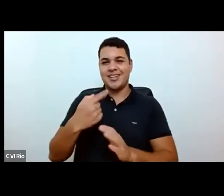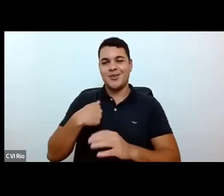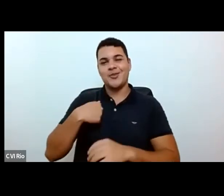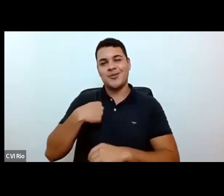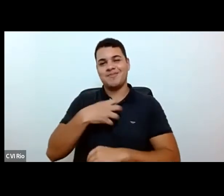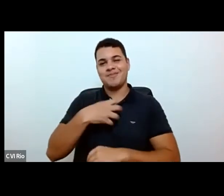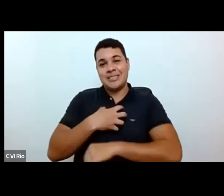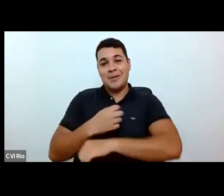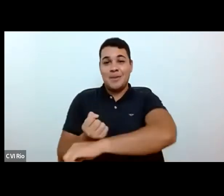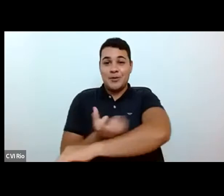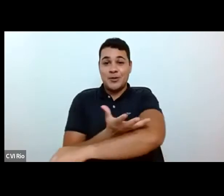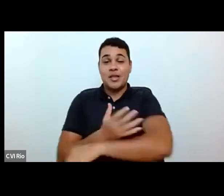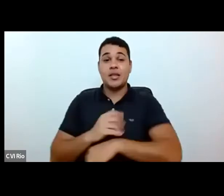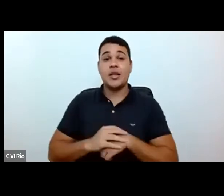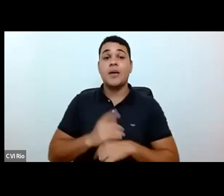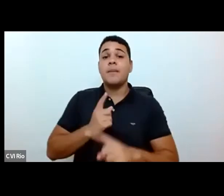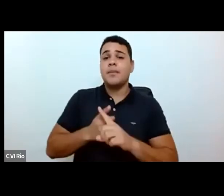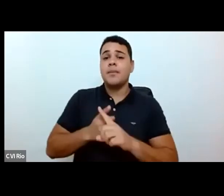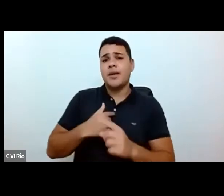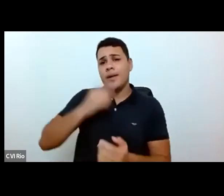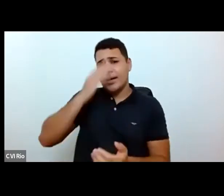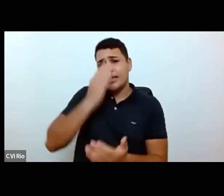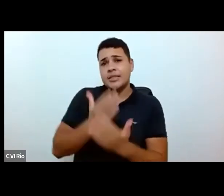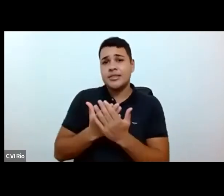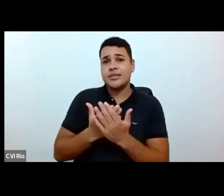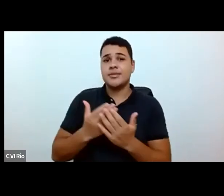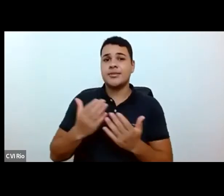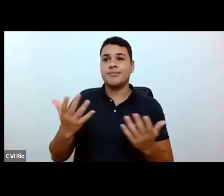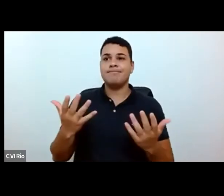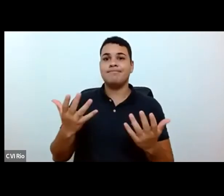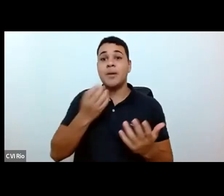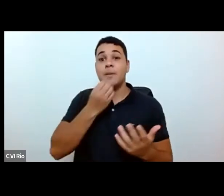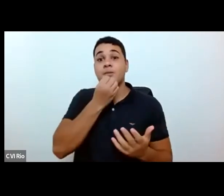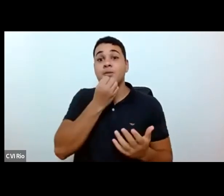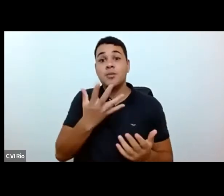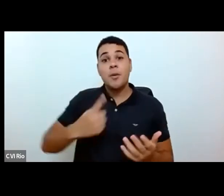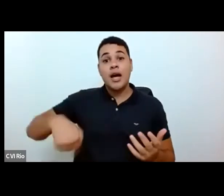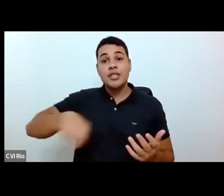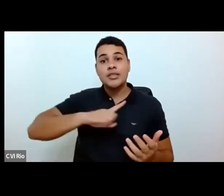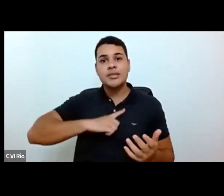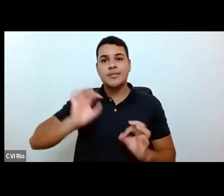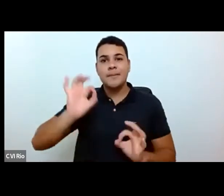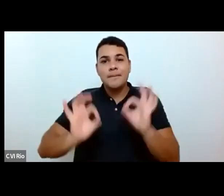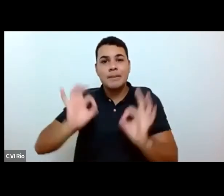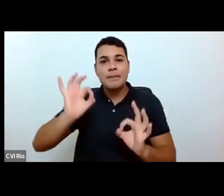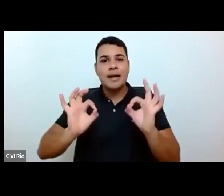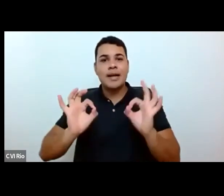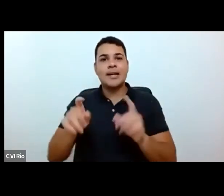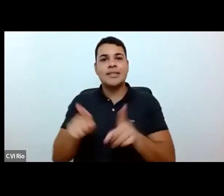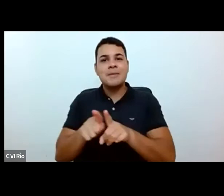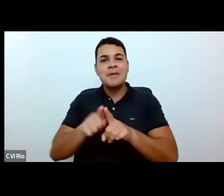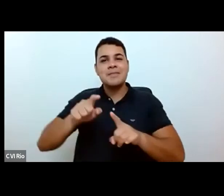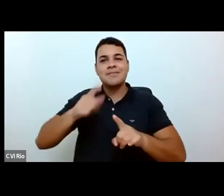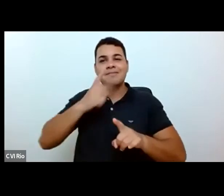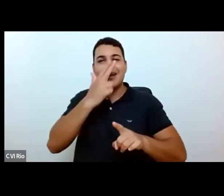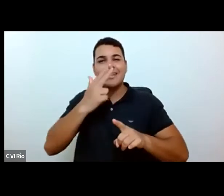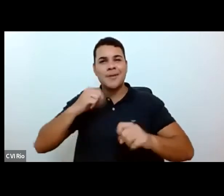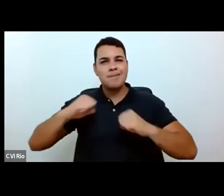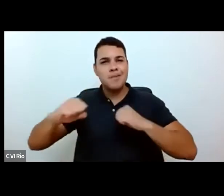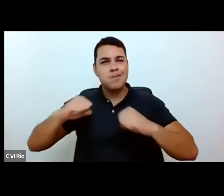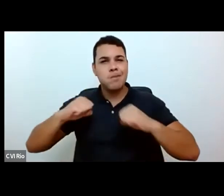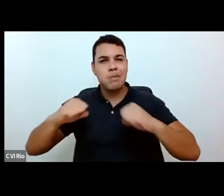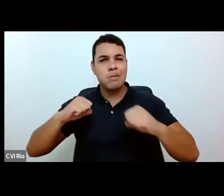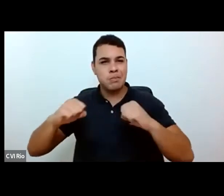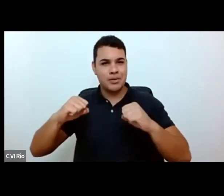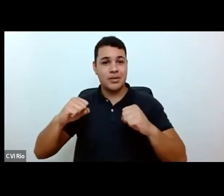de... Acredito que é uma movimentação inédita, né, essa que a gente está fazendo. Eu costumo experimentar muito solitária,